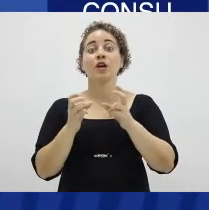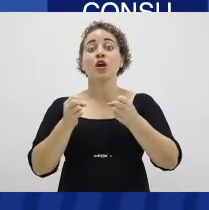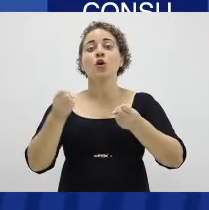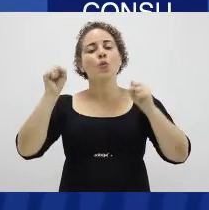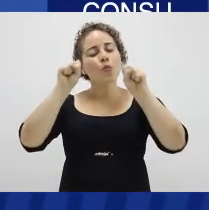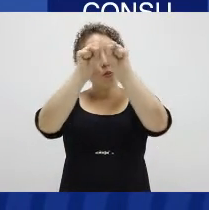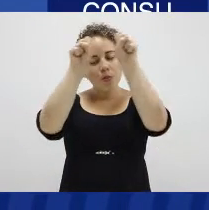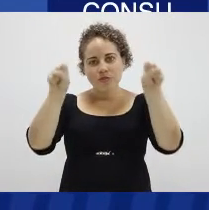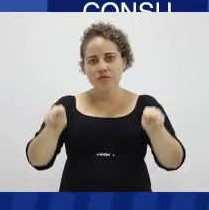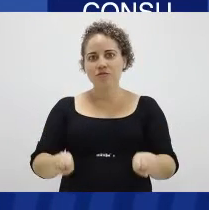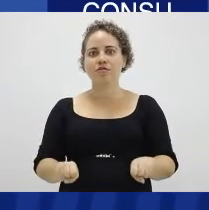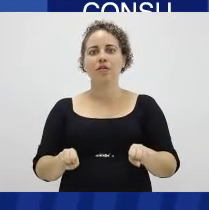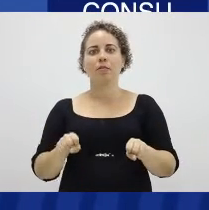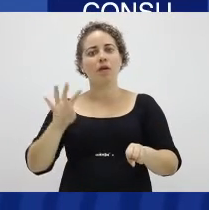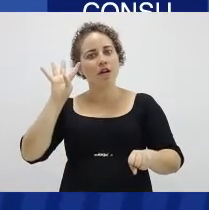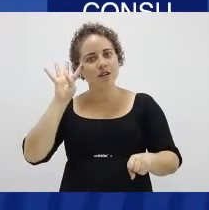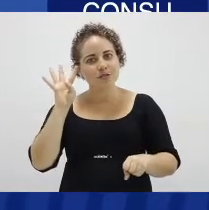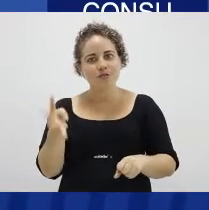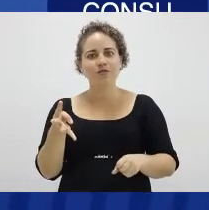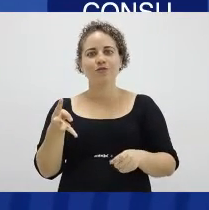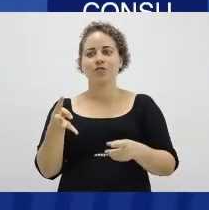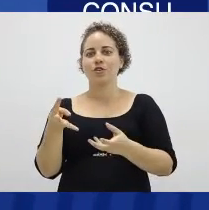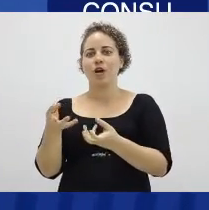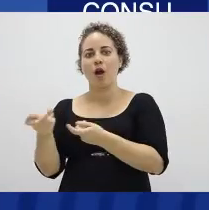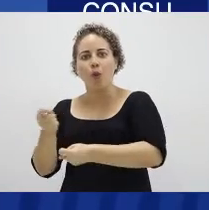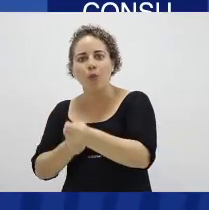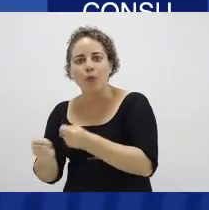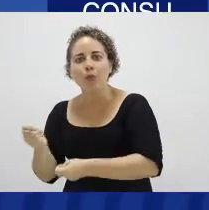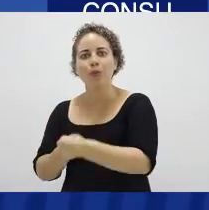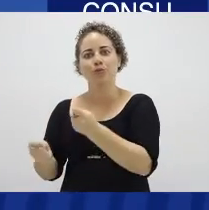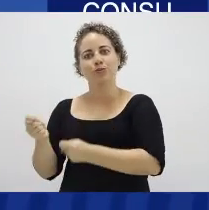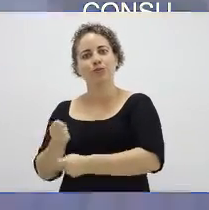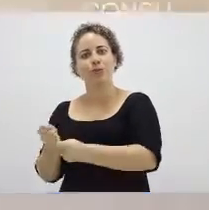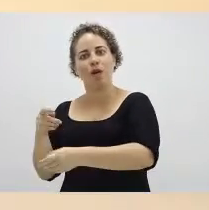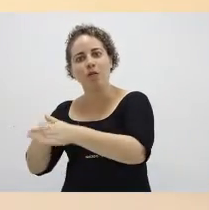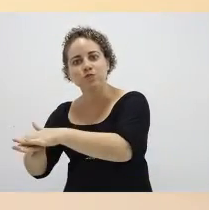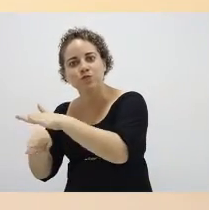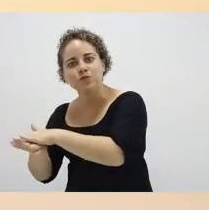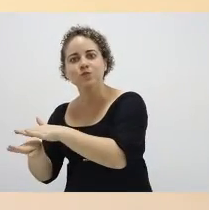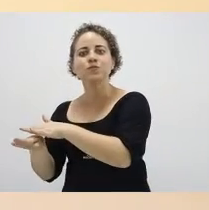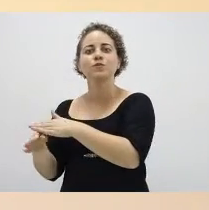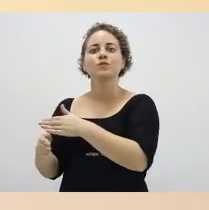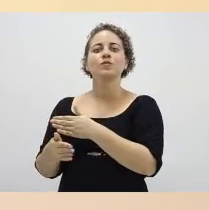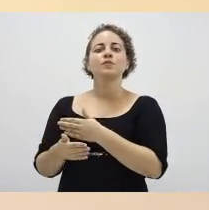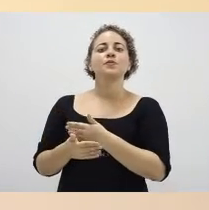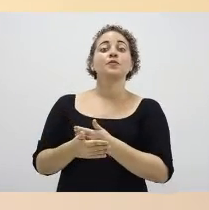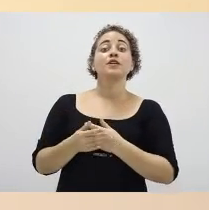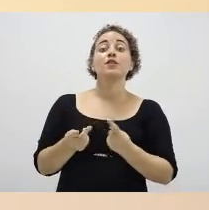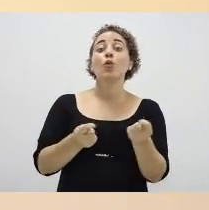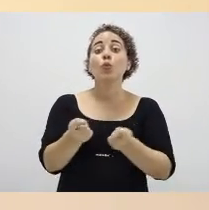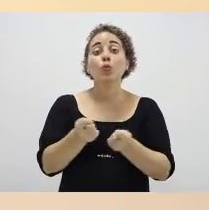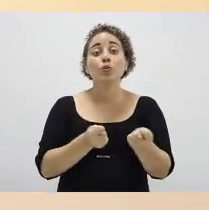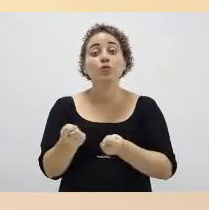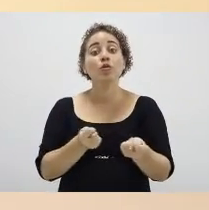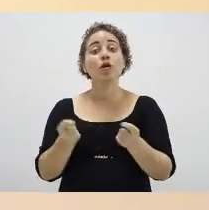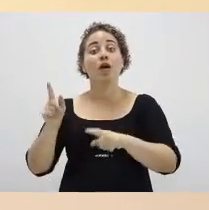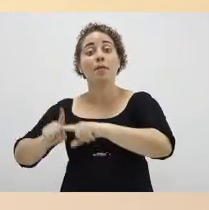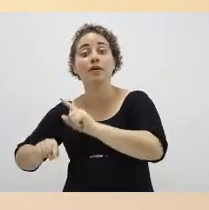a gente gerenciar estoques. Então, a gente saber controlar quantos produtos ou